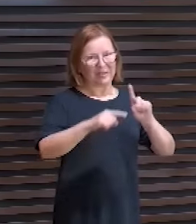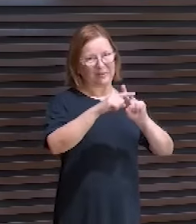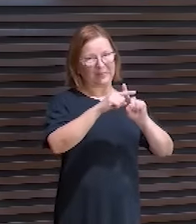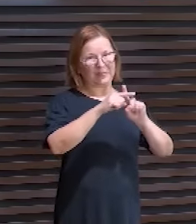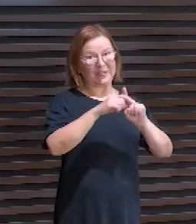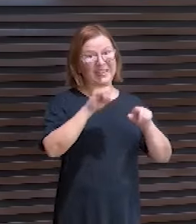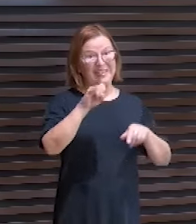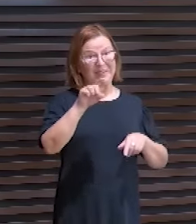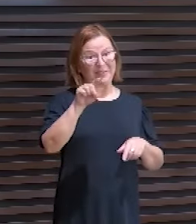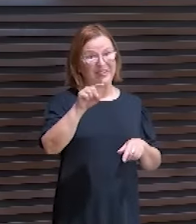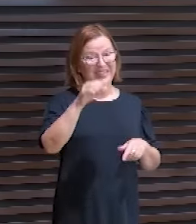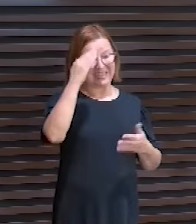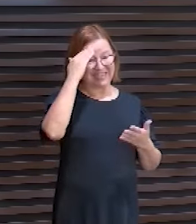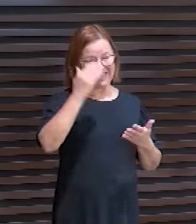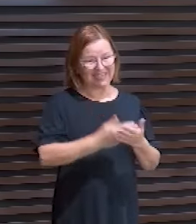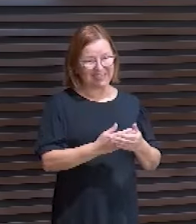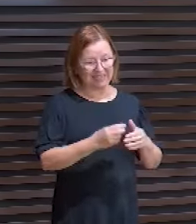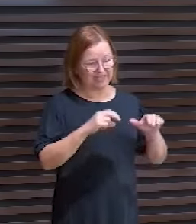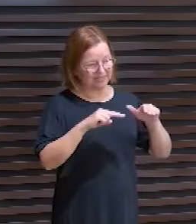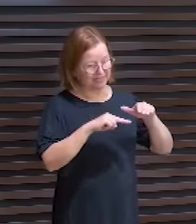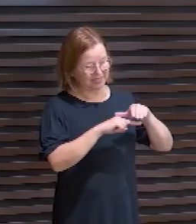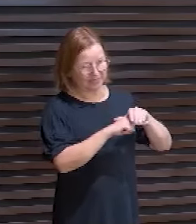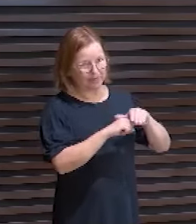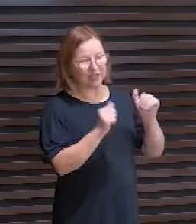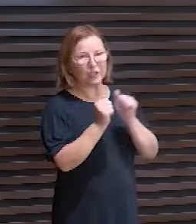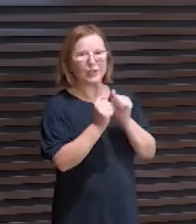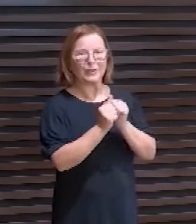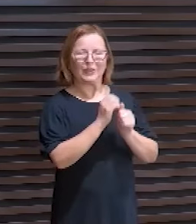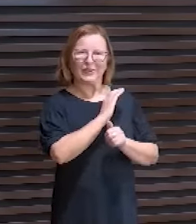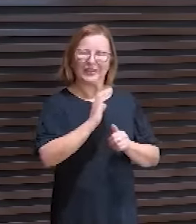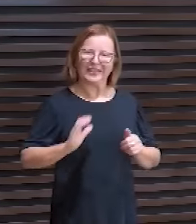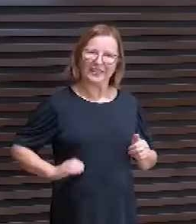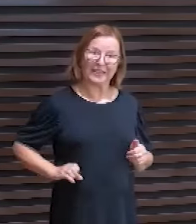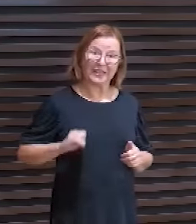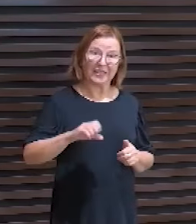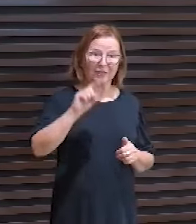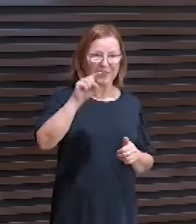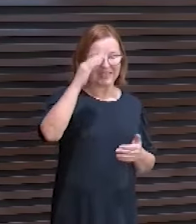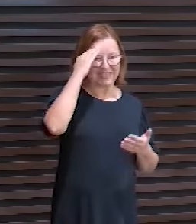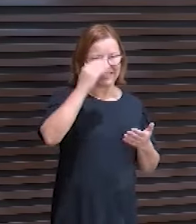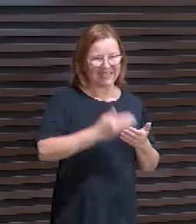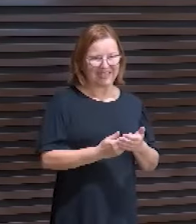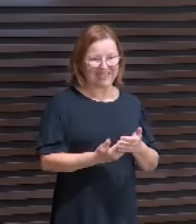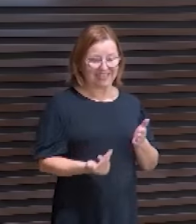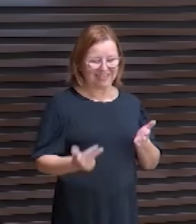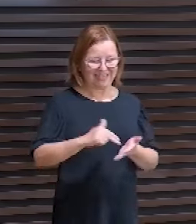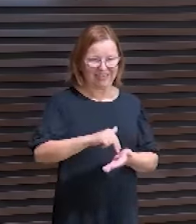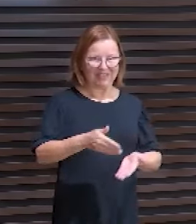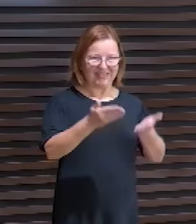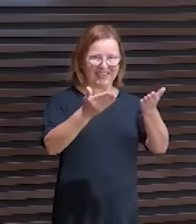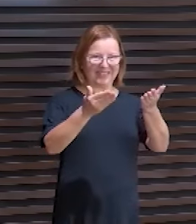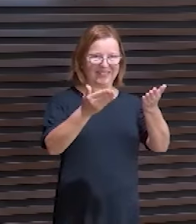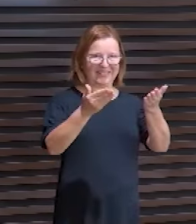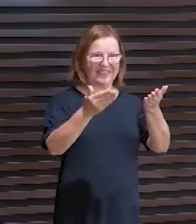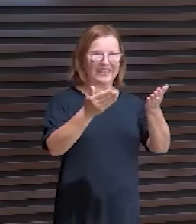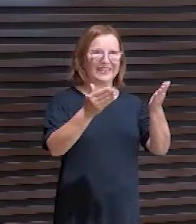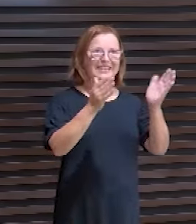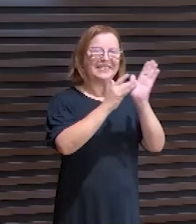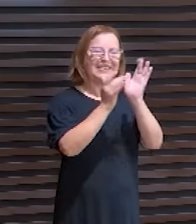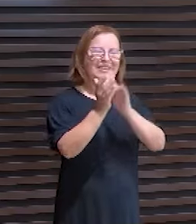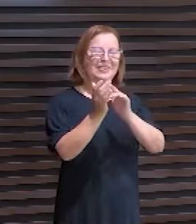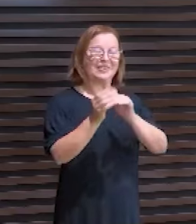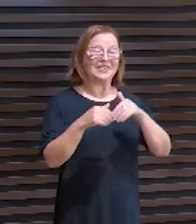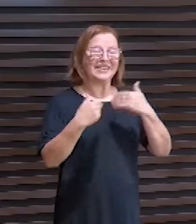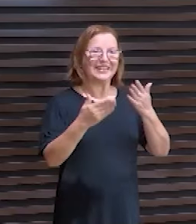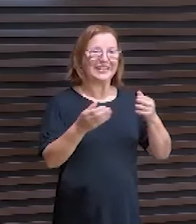sepultado junt com ele e se você crê que na ressurreição ele te deu uma